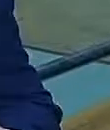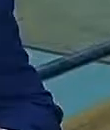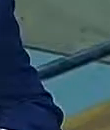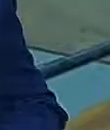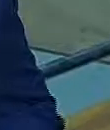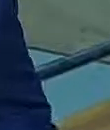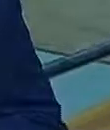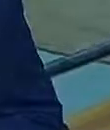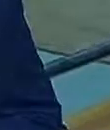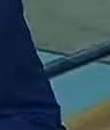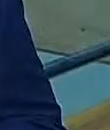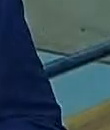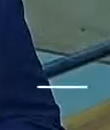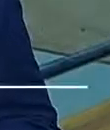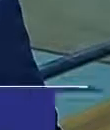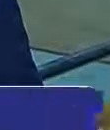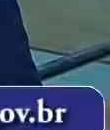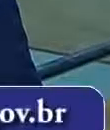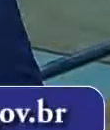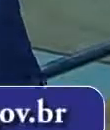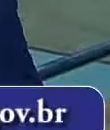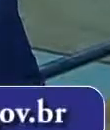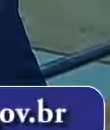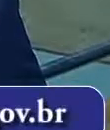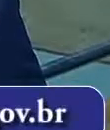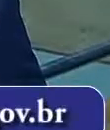e outros programas em nosso site